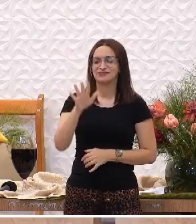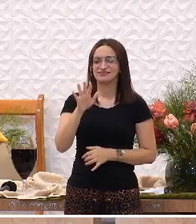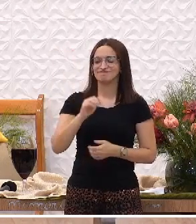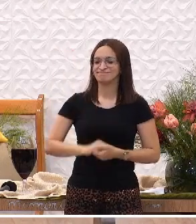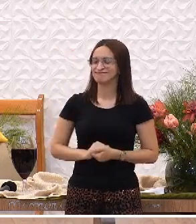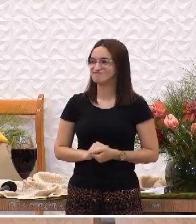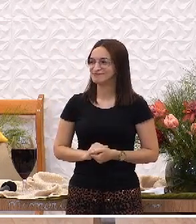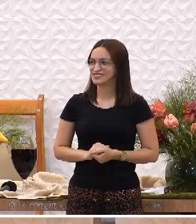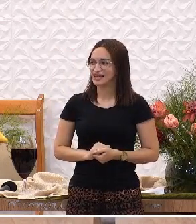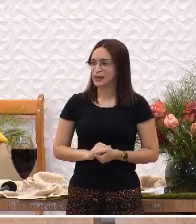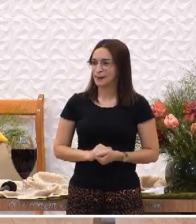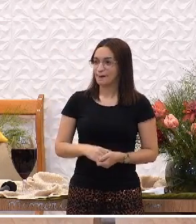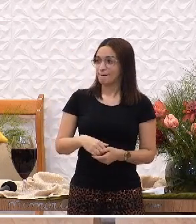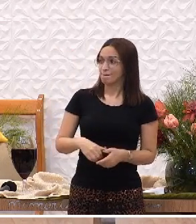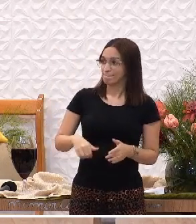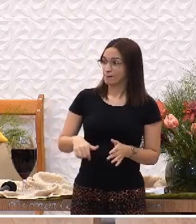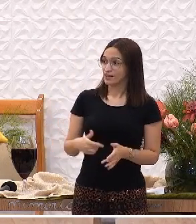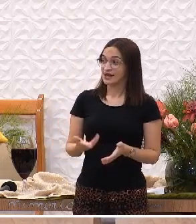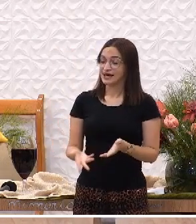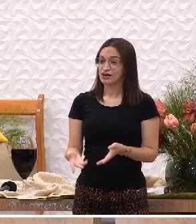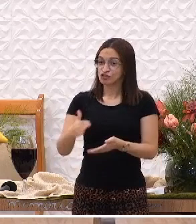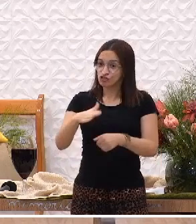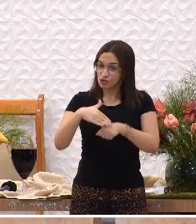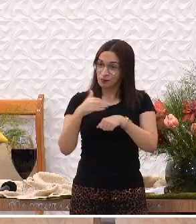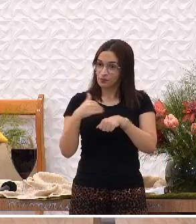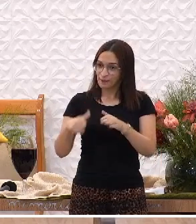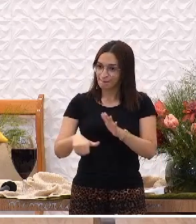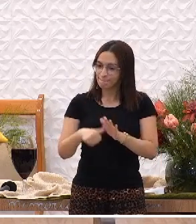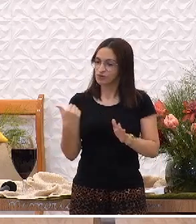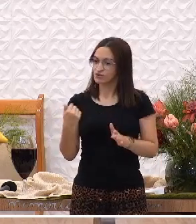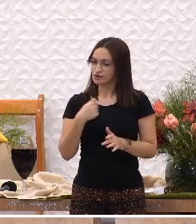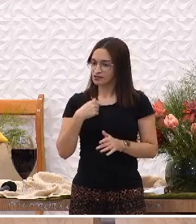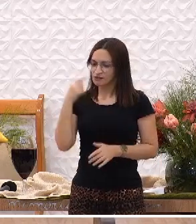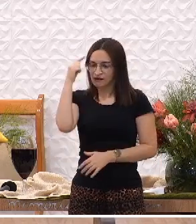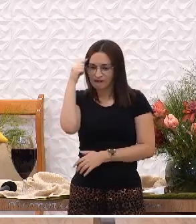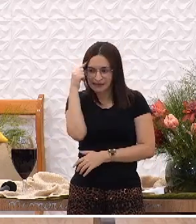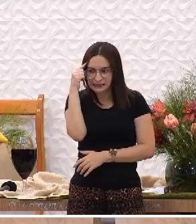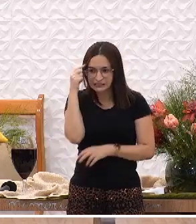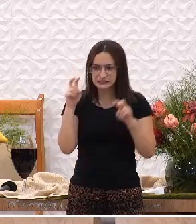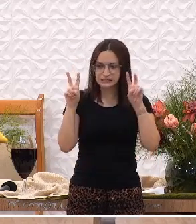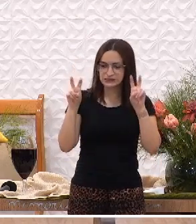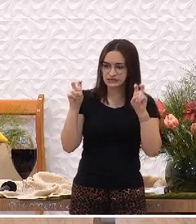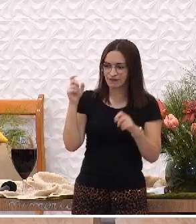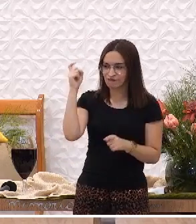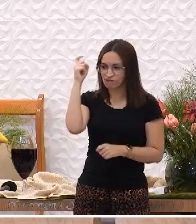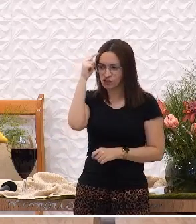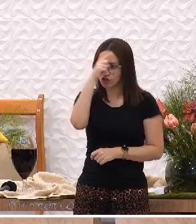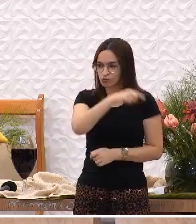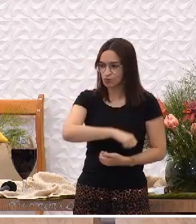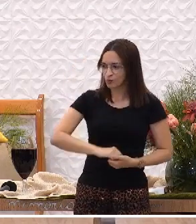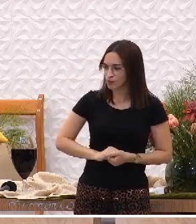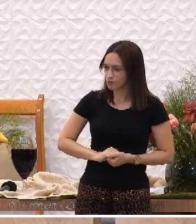Logo quando me chamaram, a primeira coisa que eu pensei, antes mesmo de dizer sim até, foi: caramba, que tema difícil, né? E é um tema